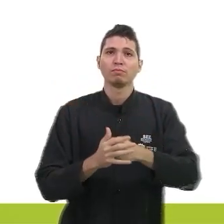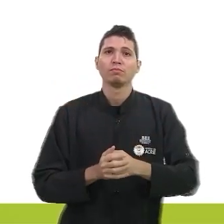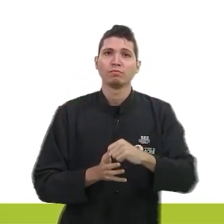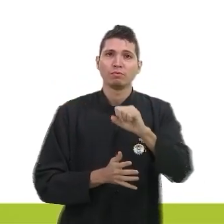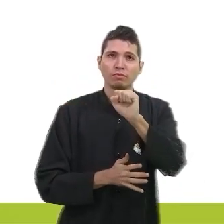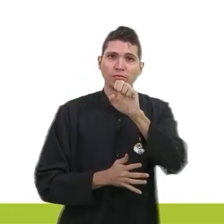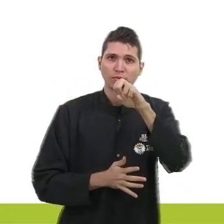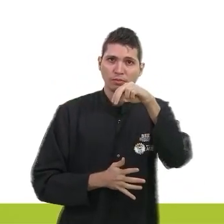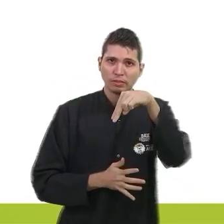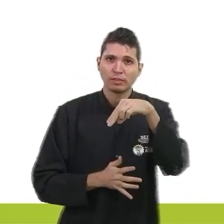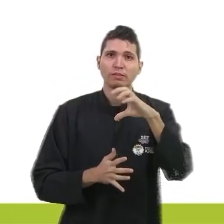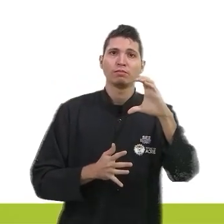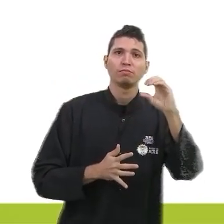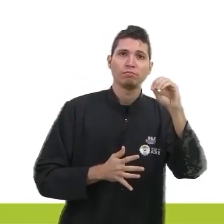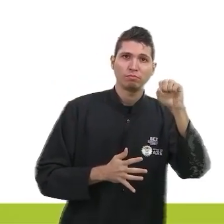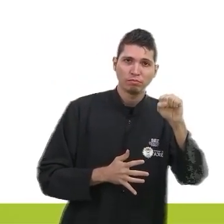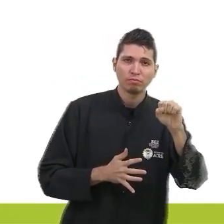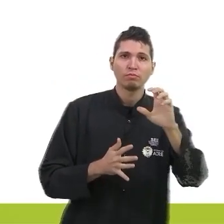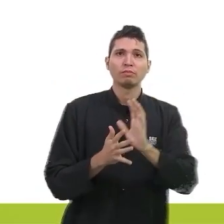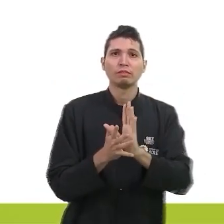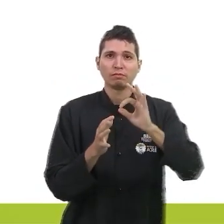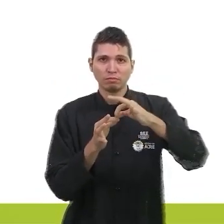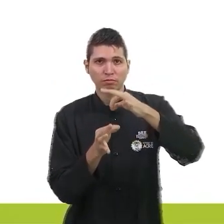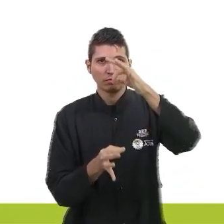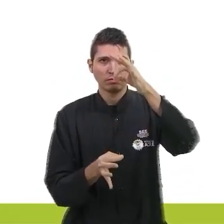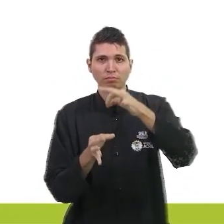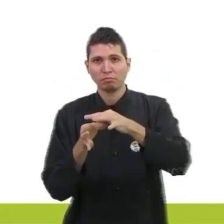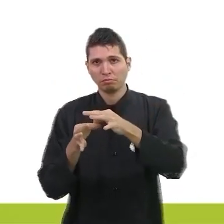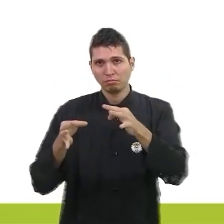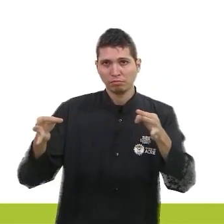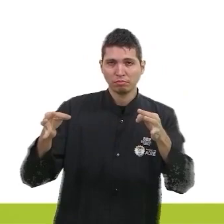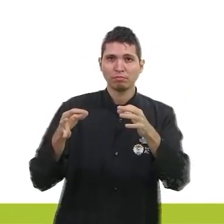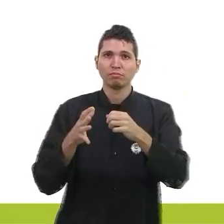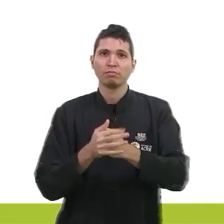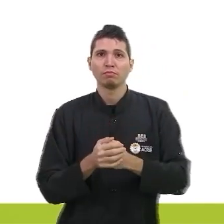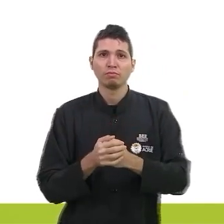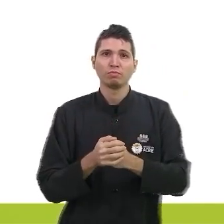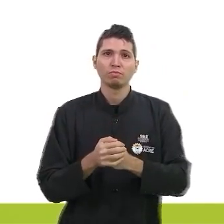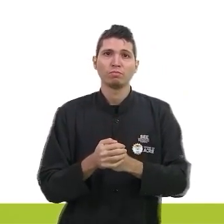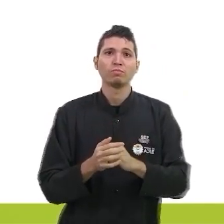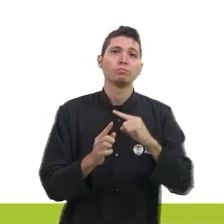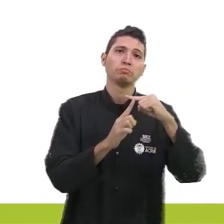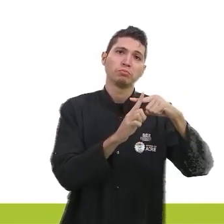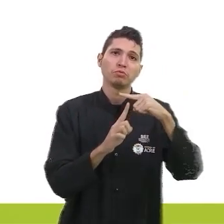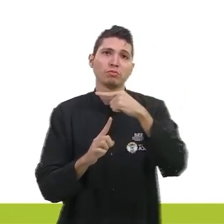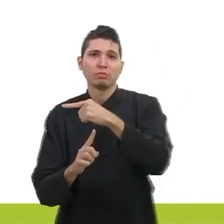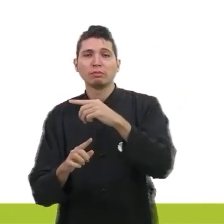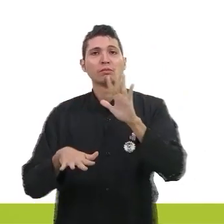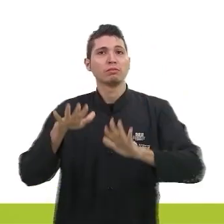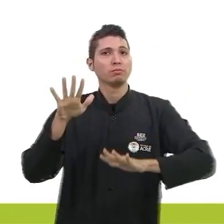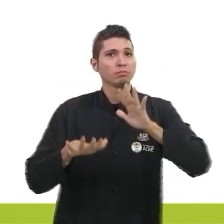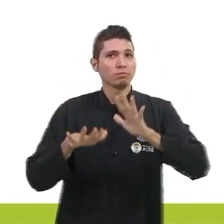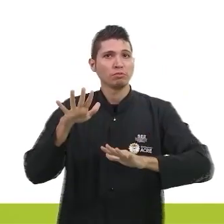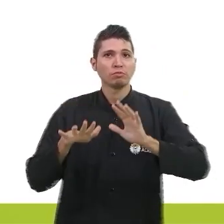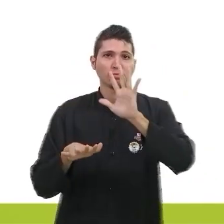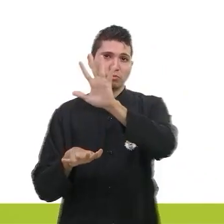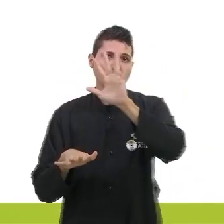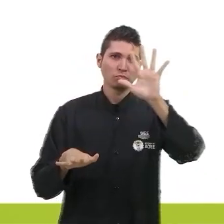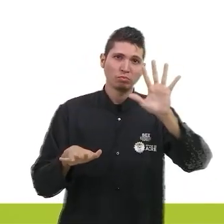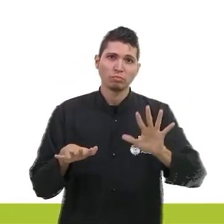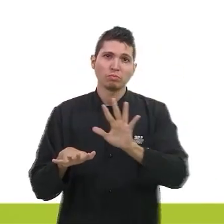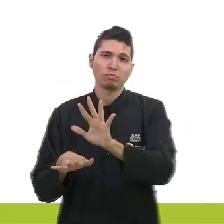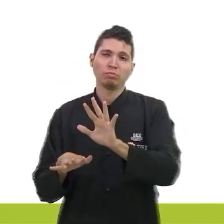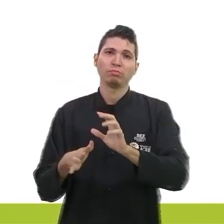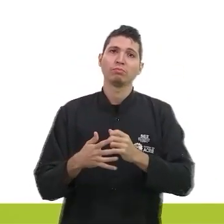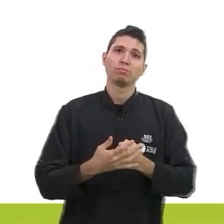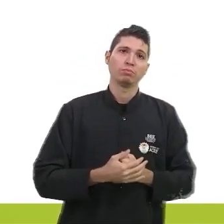o cosseno têm algumas medidas, e elas são positivas ou negativas dependendo do quadrante.